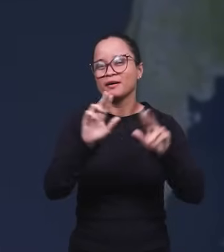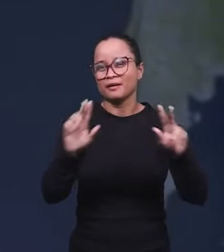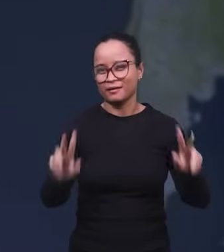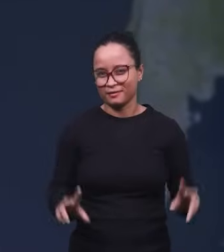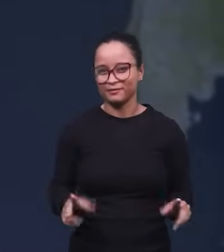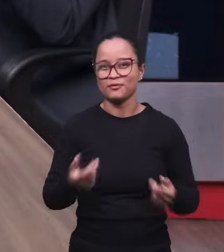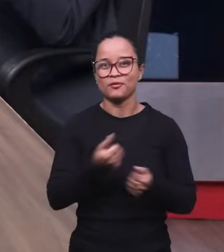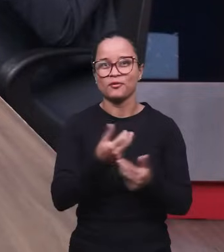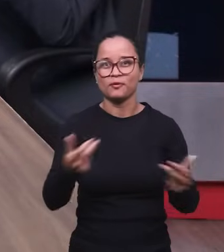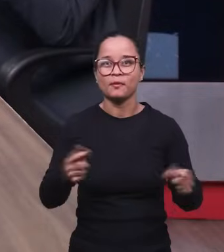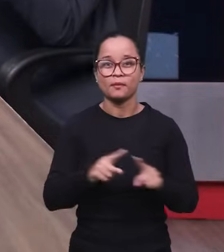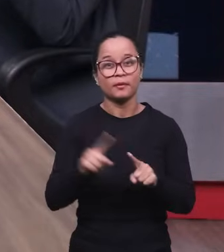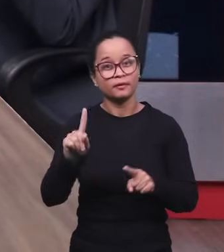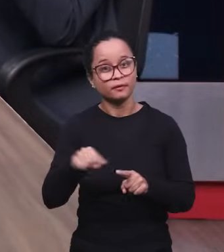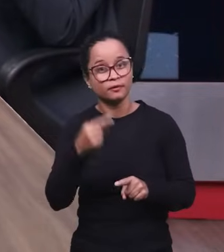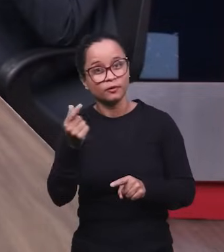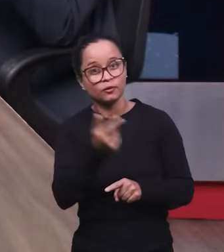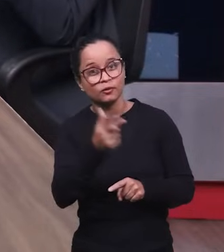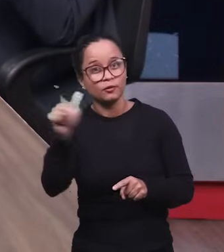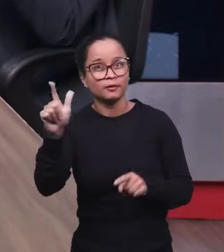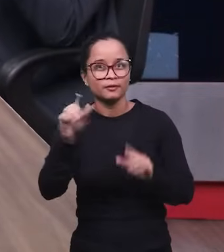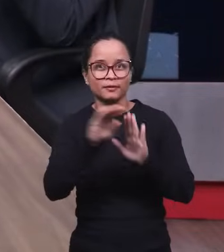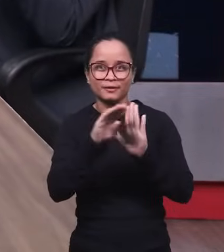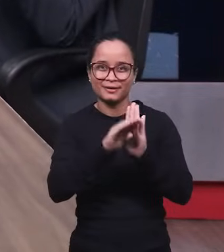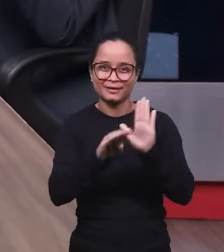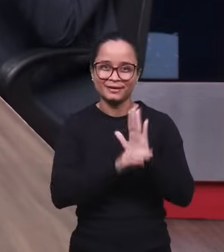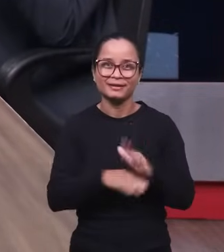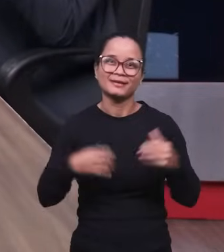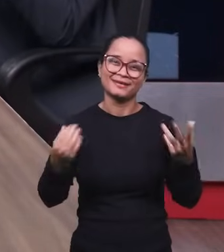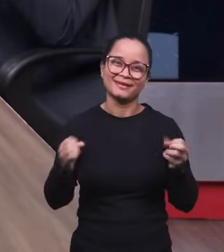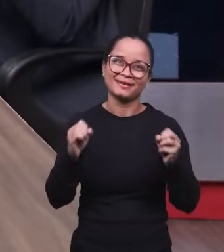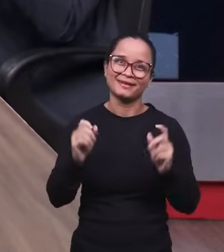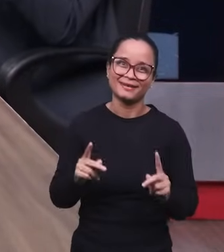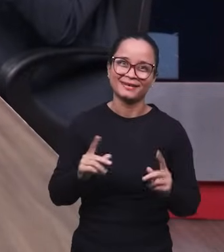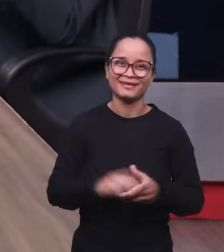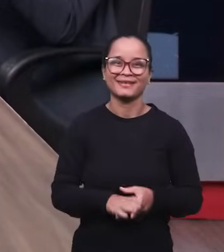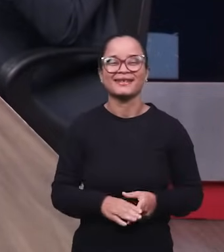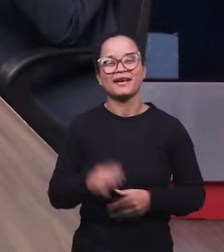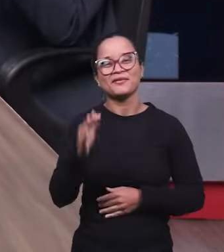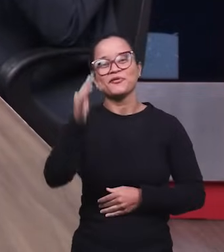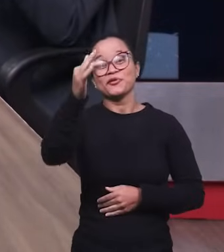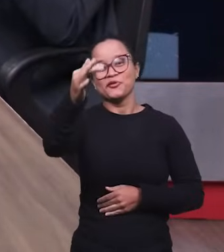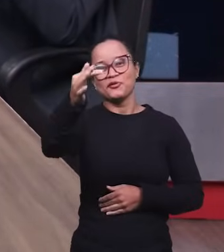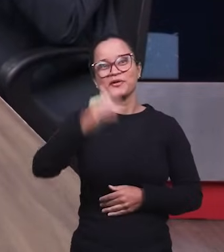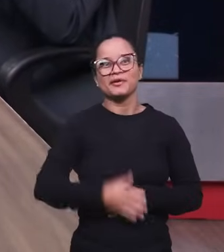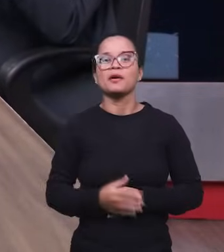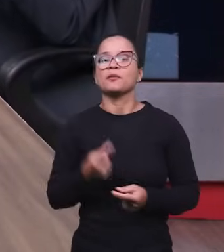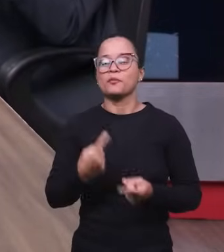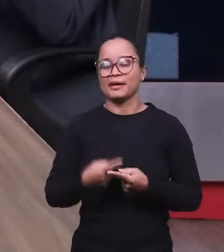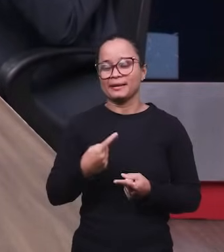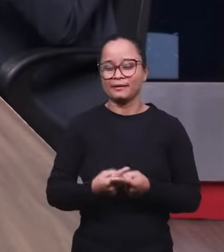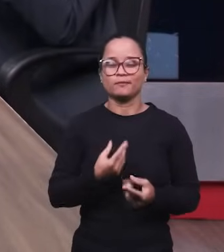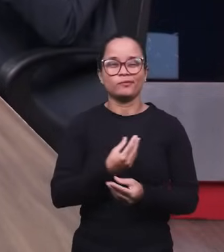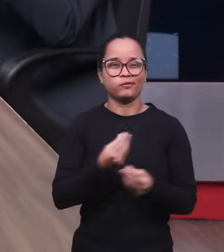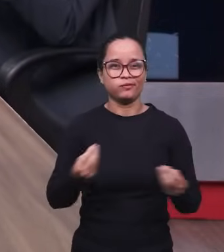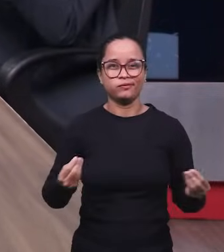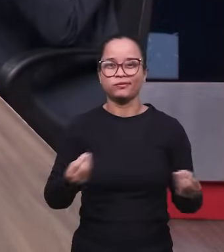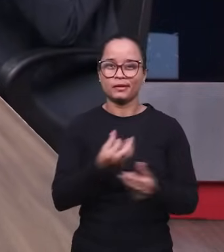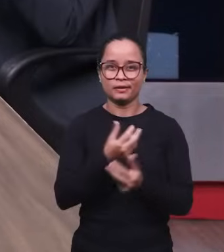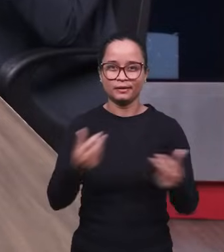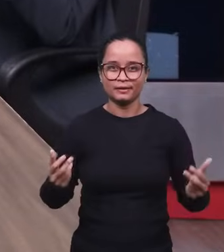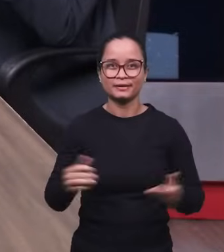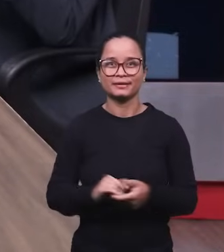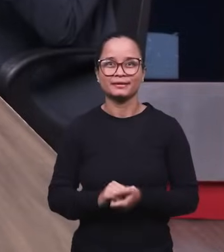coisas sobre isso. Verdade. Mas nós vamos deixar isso para um próximo episódio. Ok, as nossas perspectivas futuras, né? Que tem muita